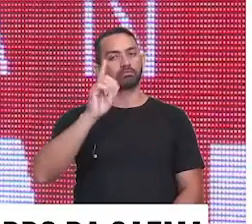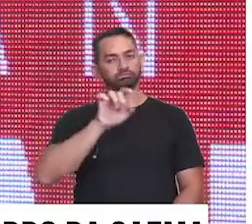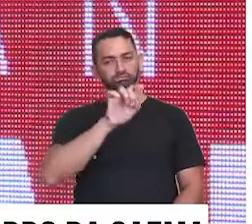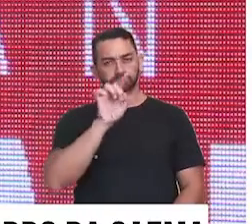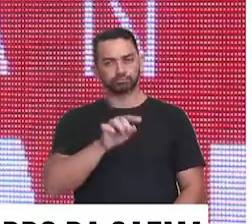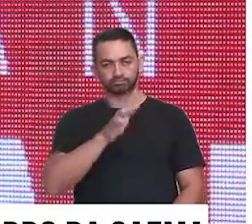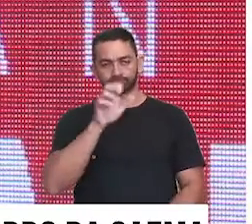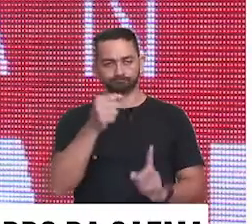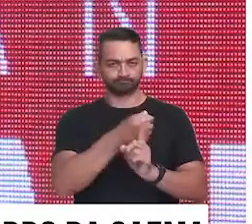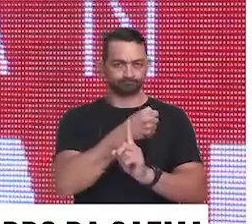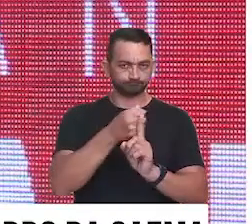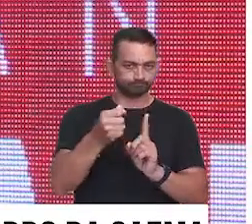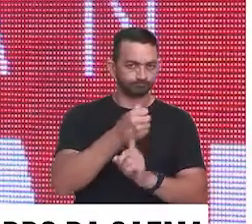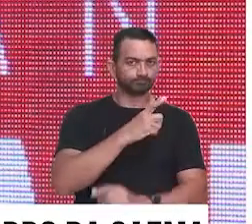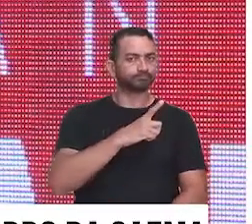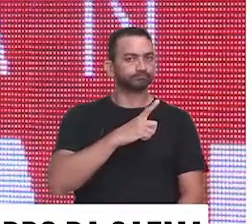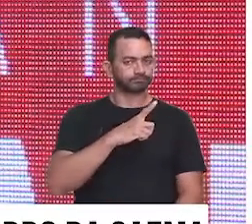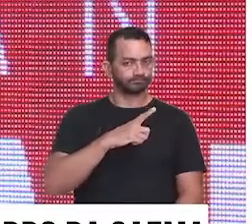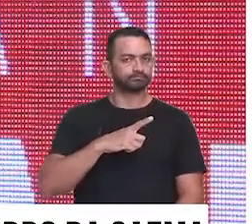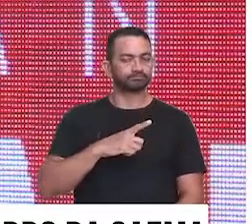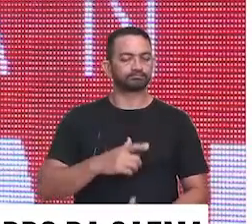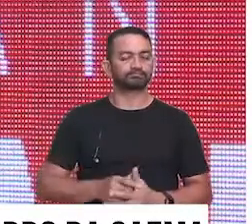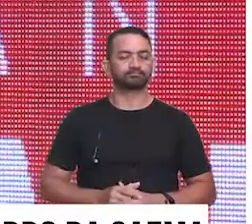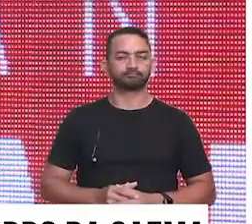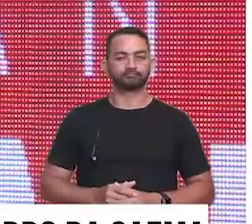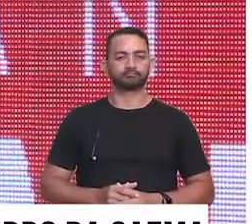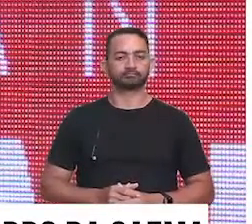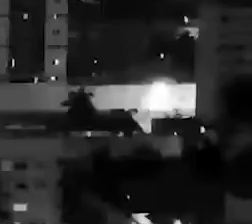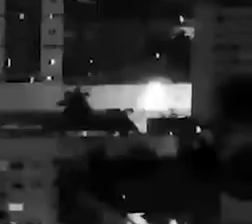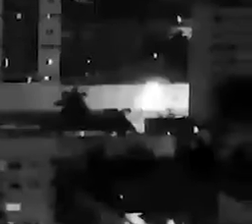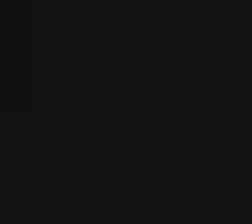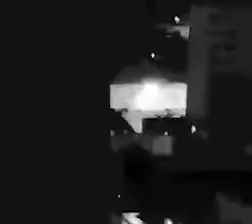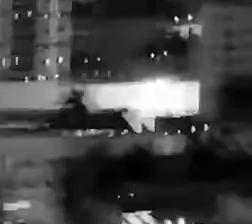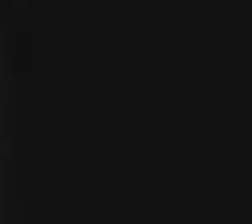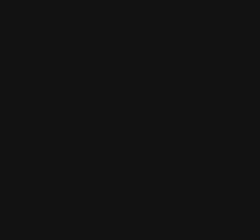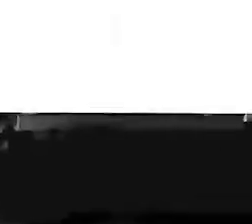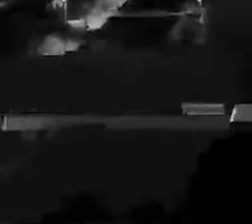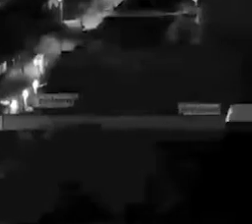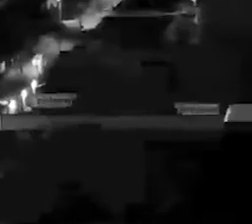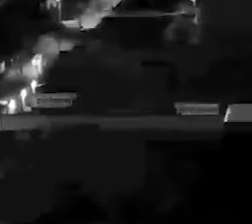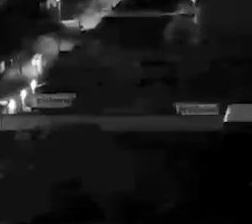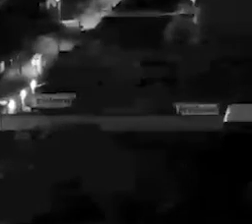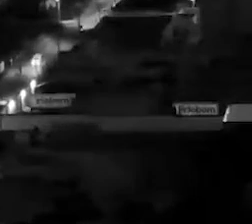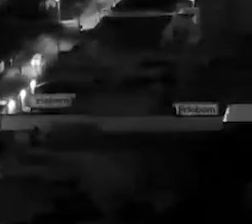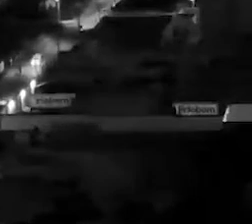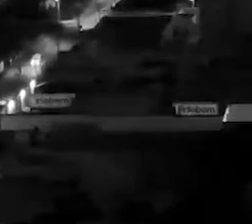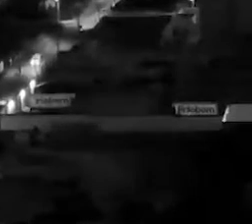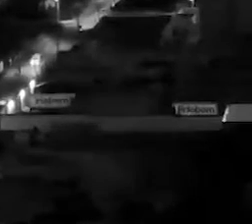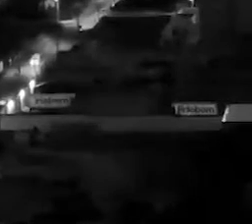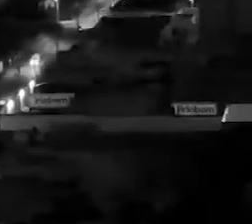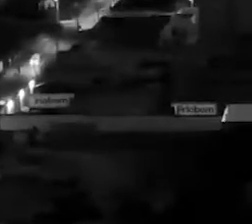que que aconteceu para que essas agressões também ocorressem dessa forma visão mais